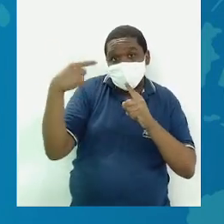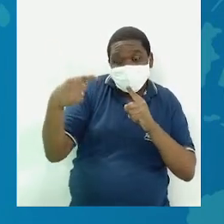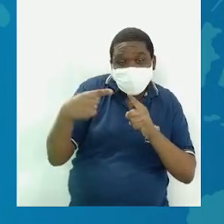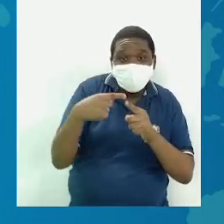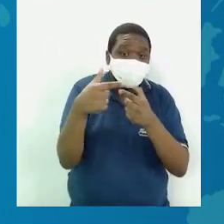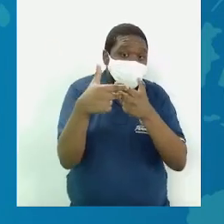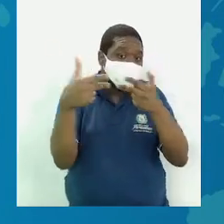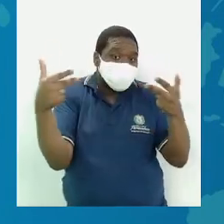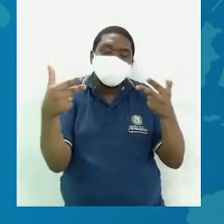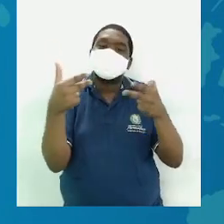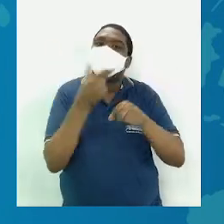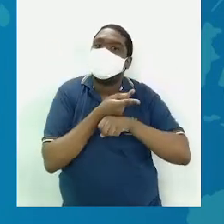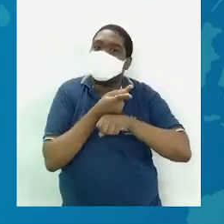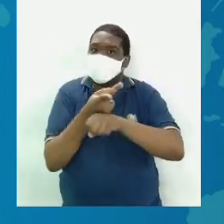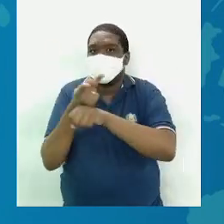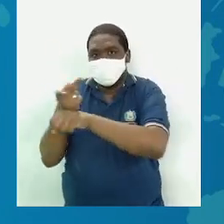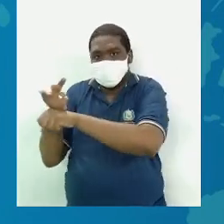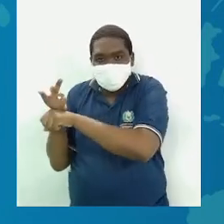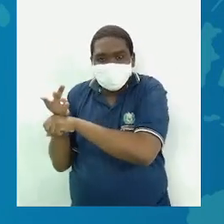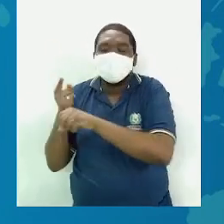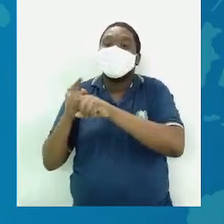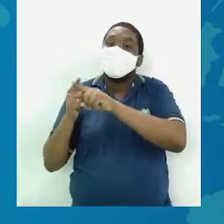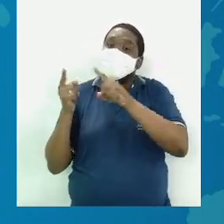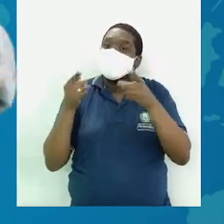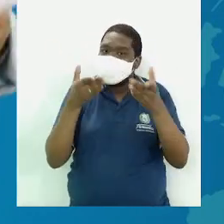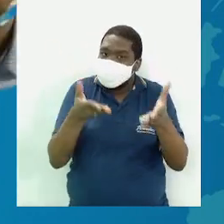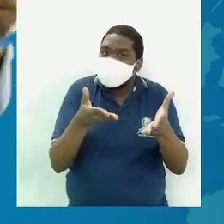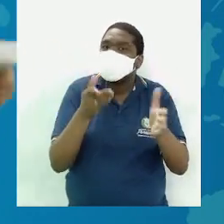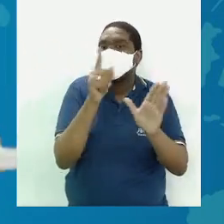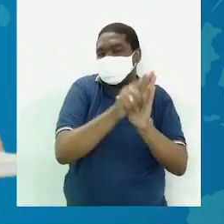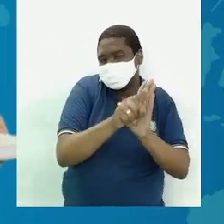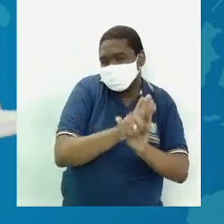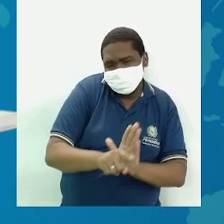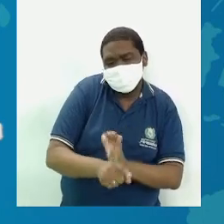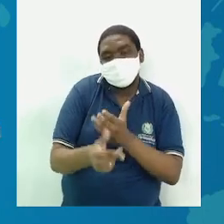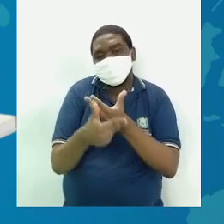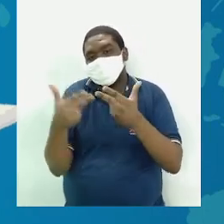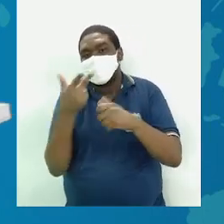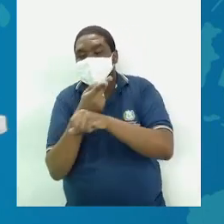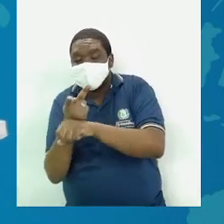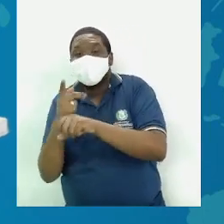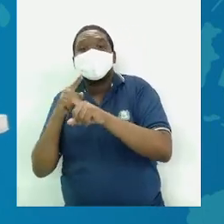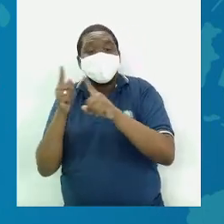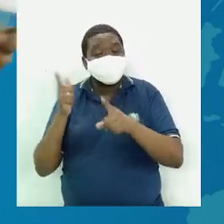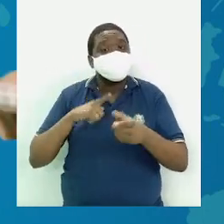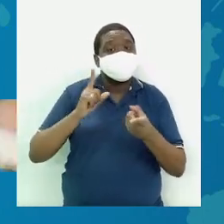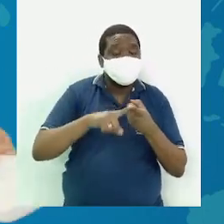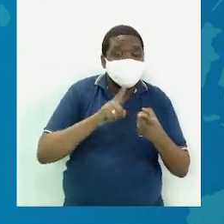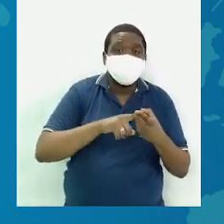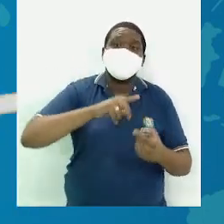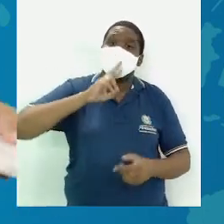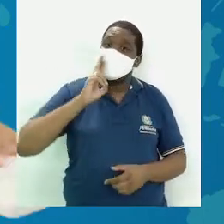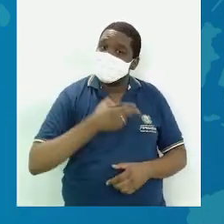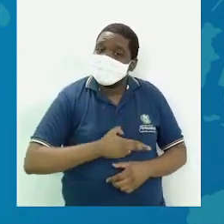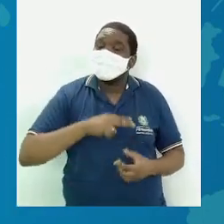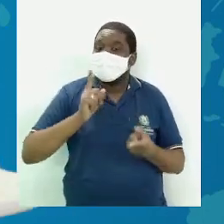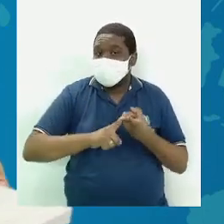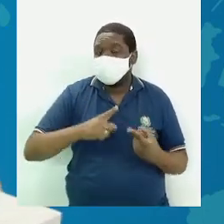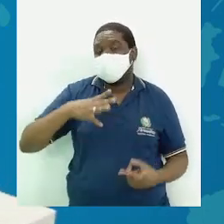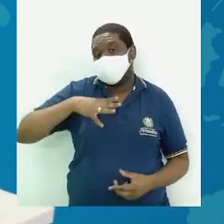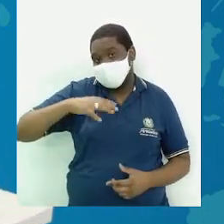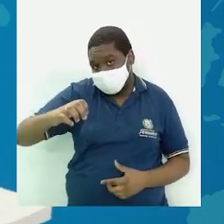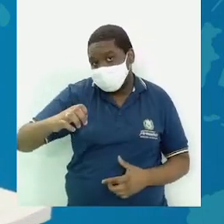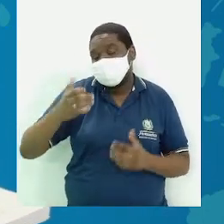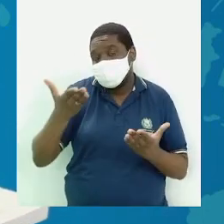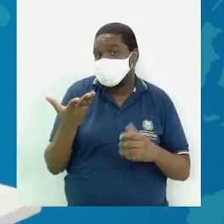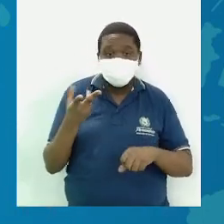algo, mas também junto com esse questionamento nós temos a razão e a ética. Né? Sempre a filosofia vai trabalhar